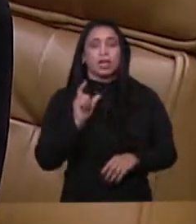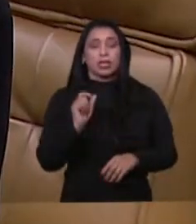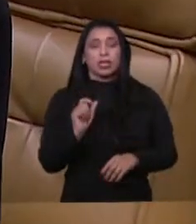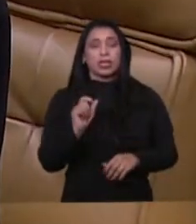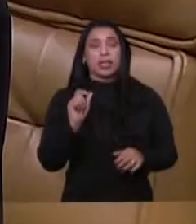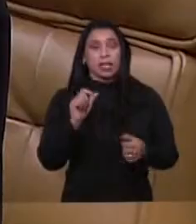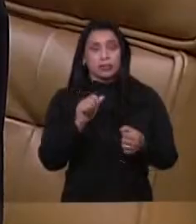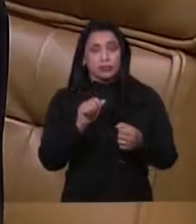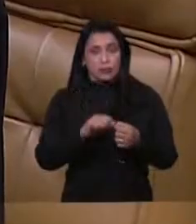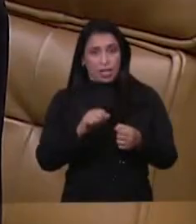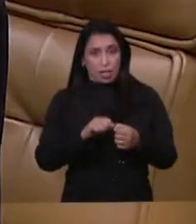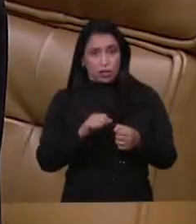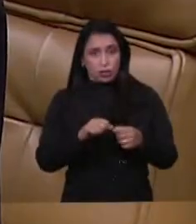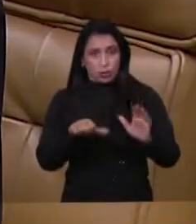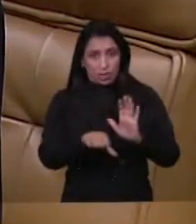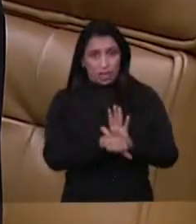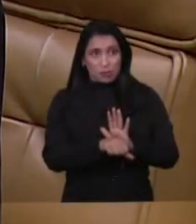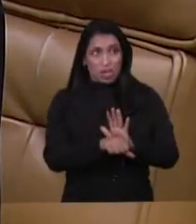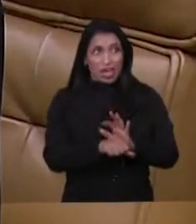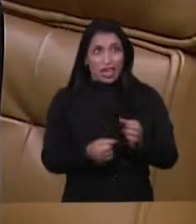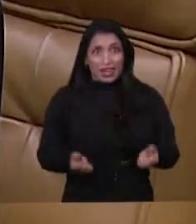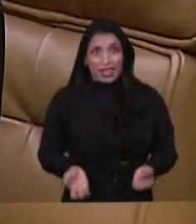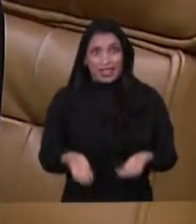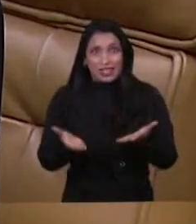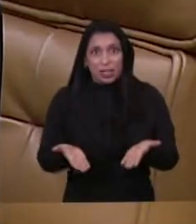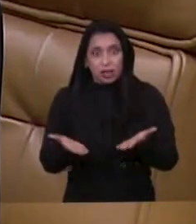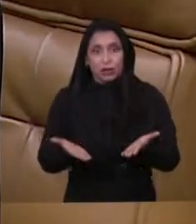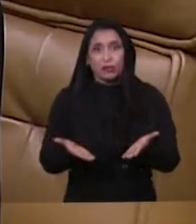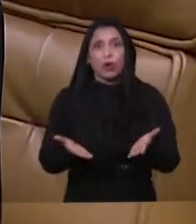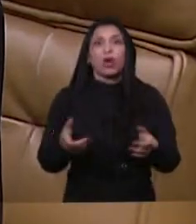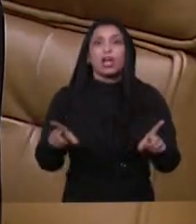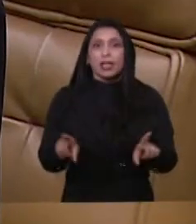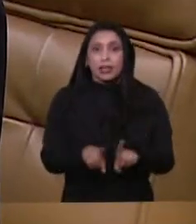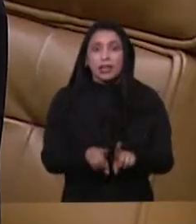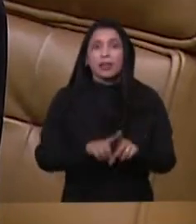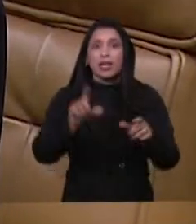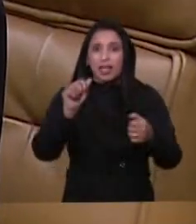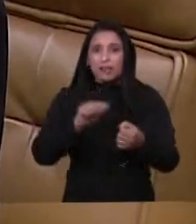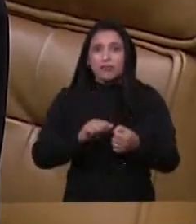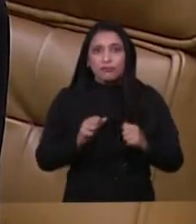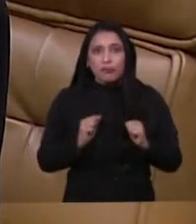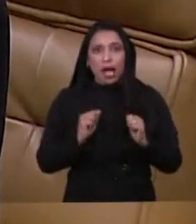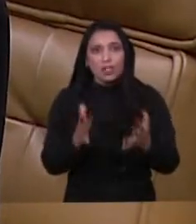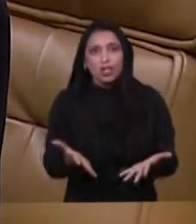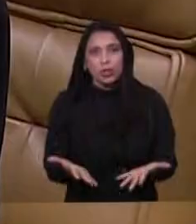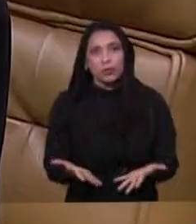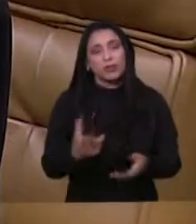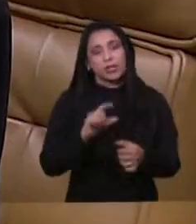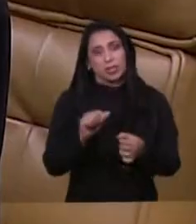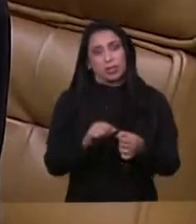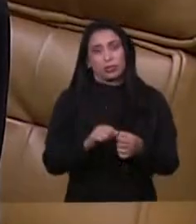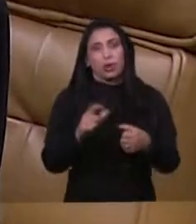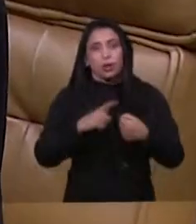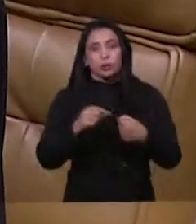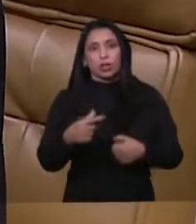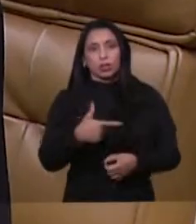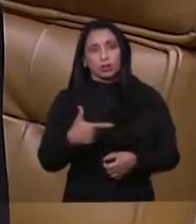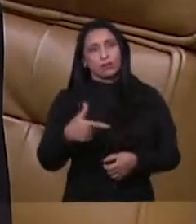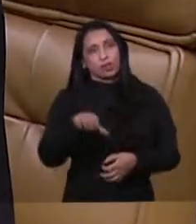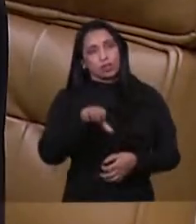quem instiga como quem comete precisamente o ato violento ou intimidador, na forma do artigo 29 do Código